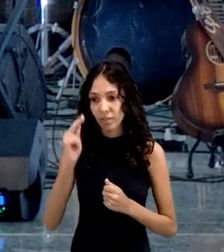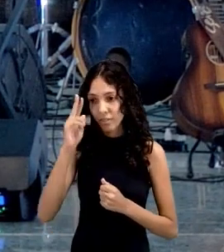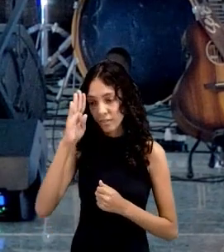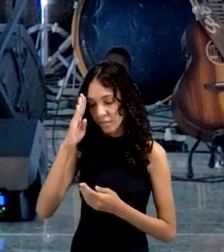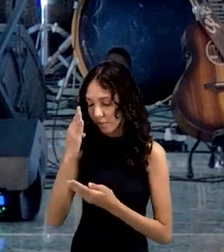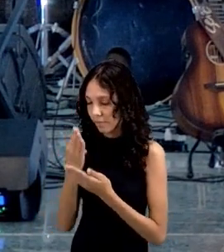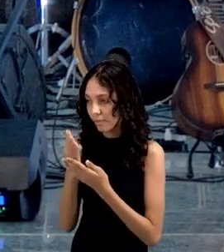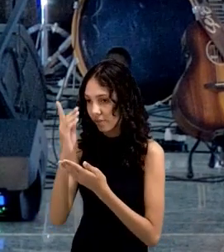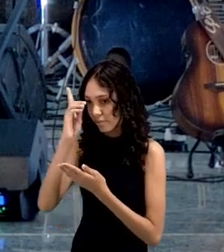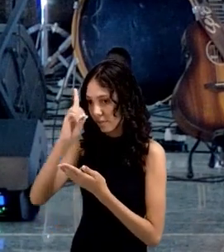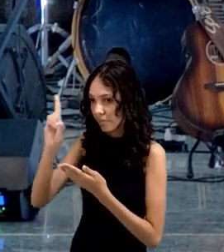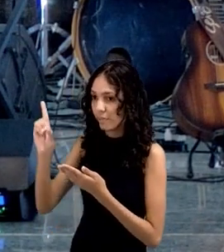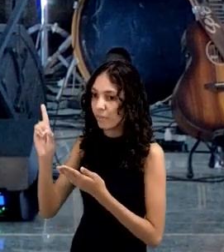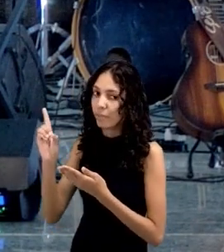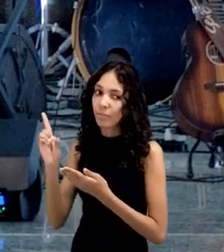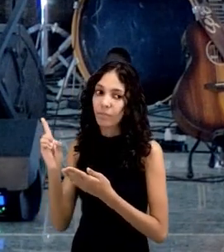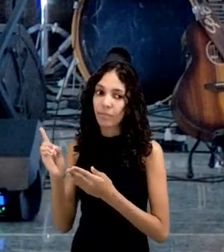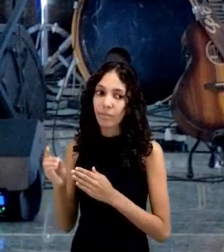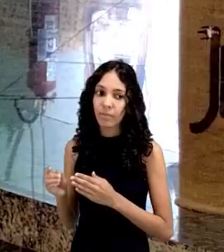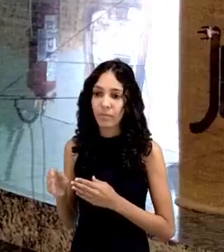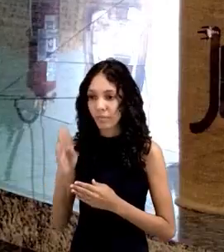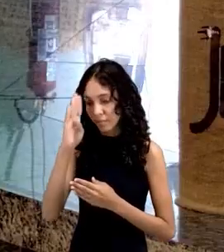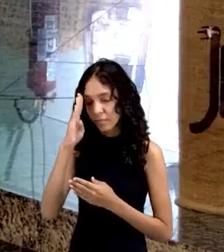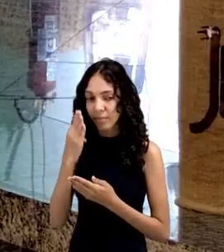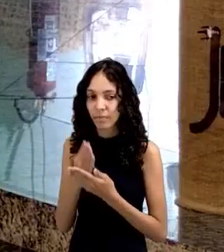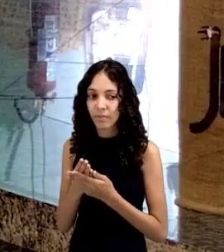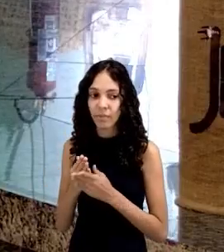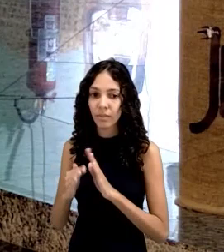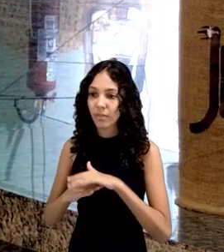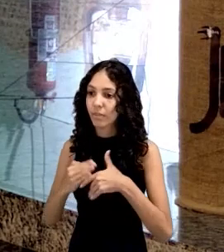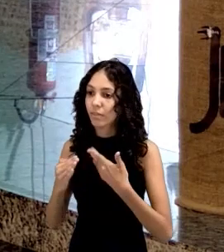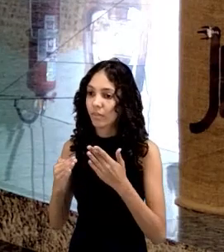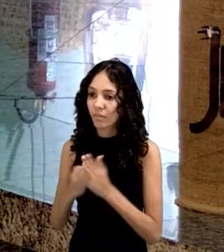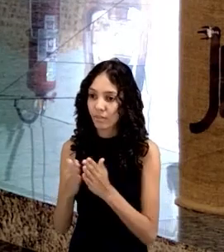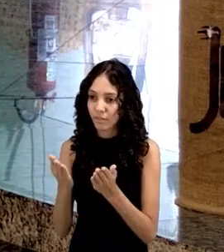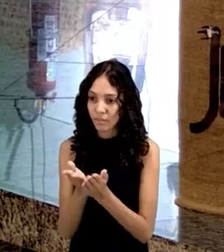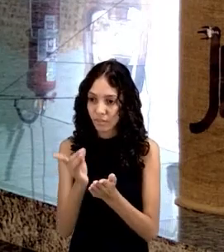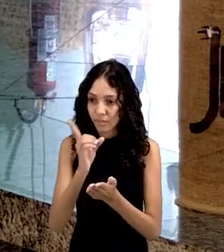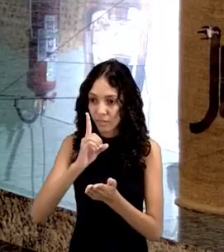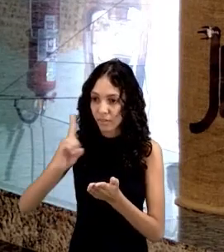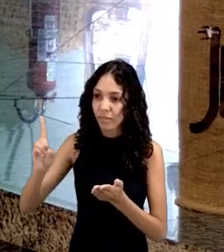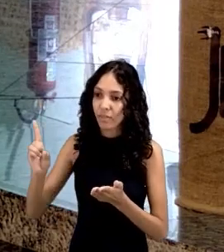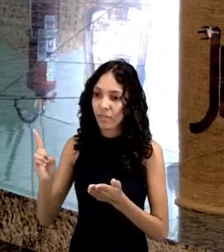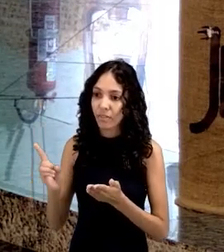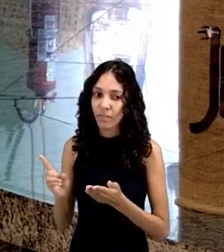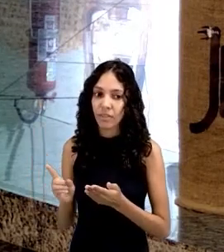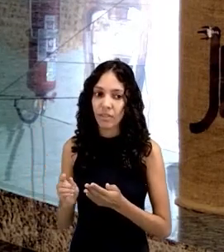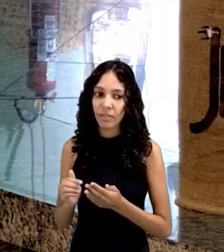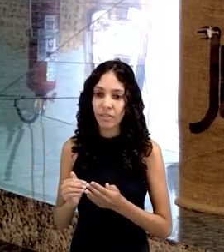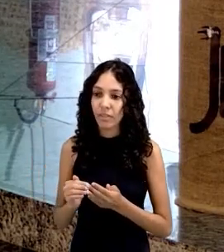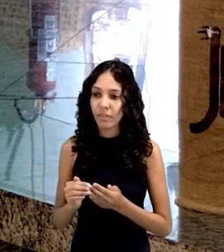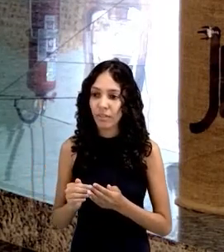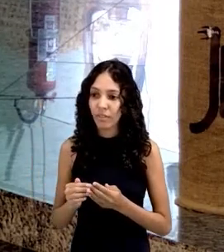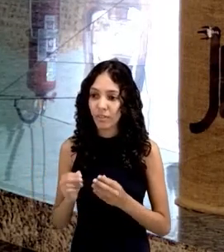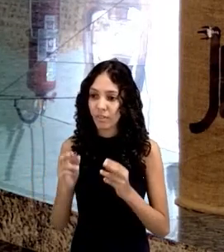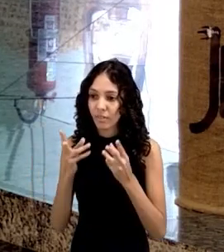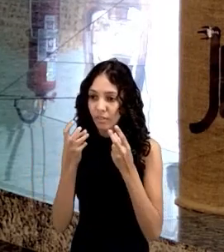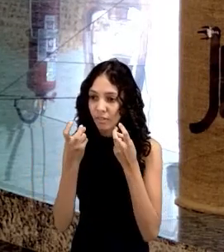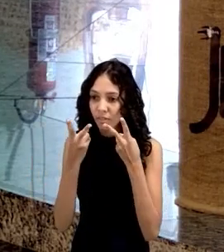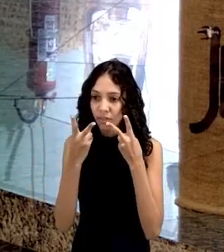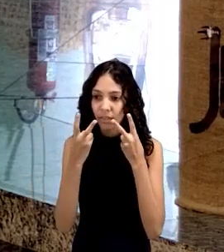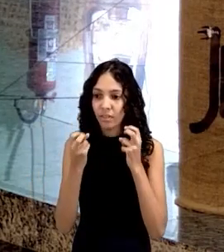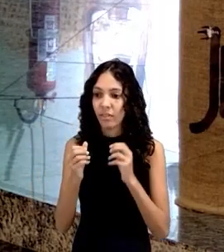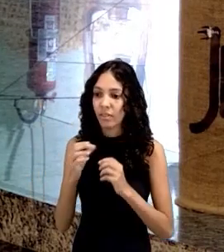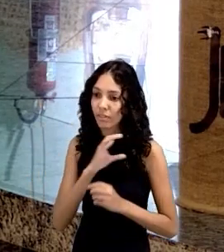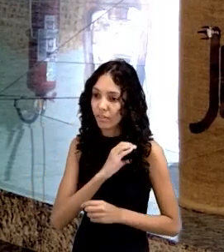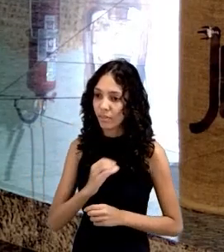a Bíblia. E nós enxergamos Cristo em toda a Escritura, porque foi assim que Jesus nos ensinou. No caminho de Emaús, ele